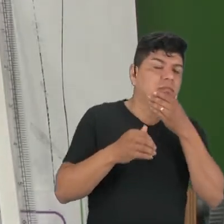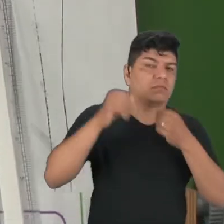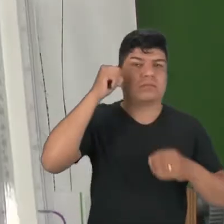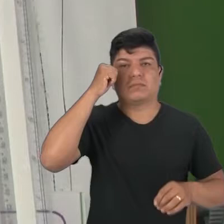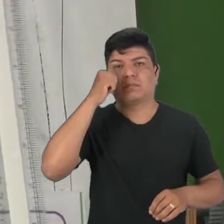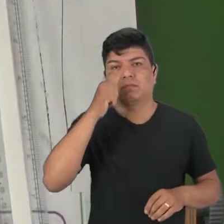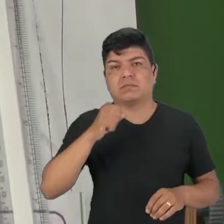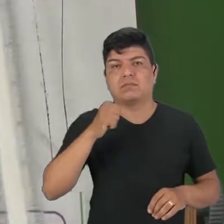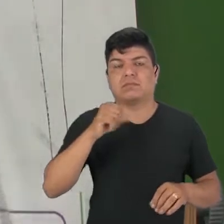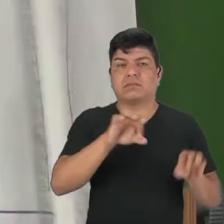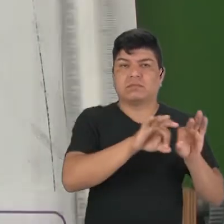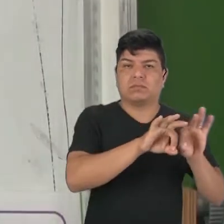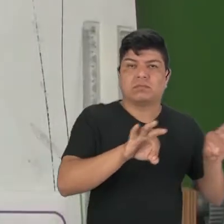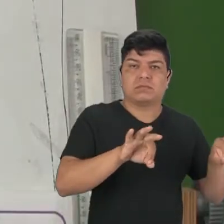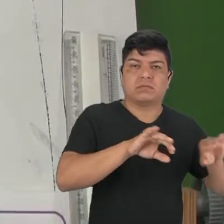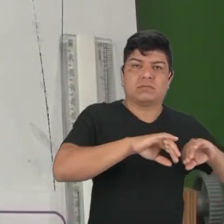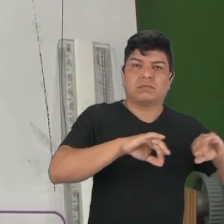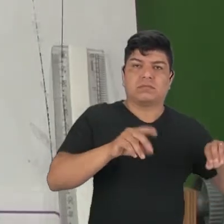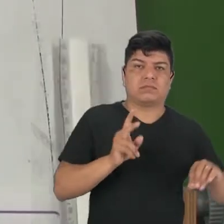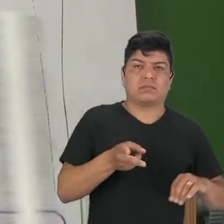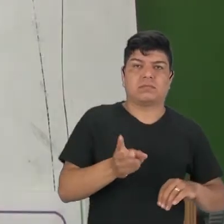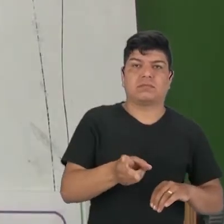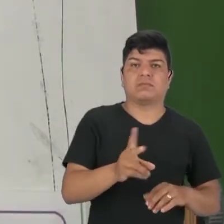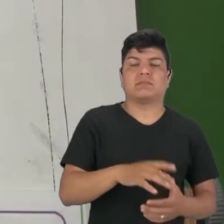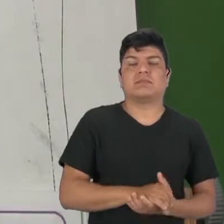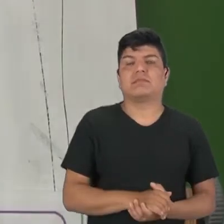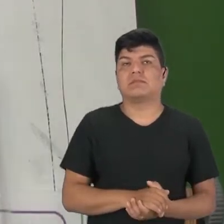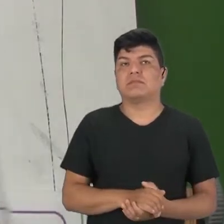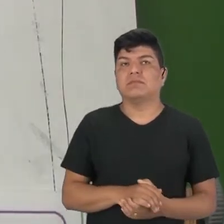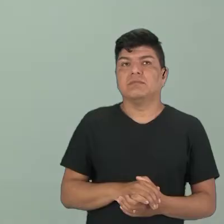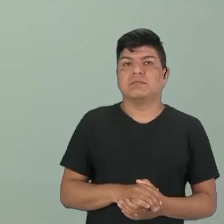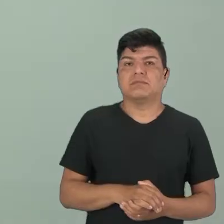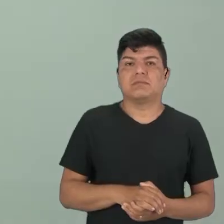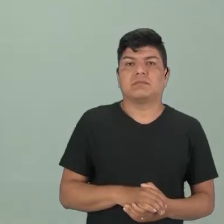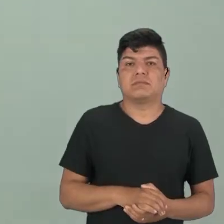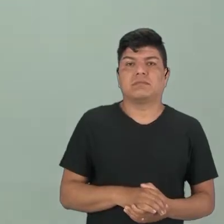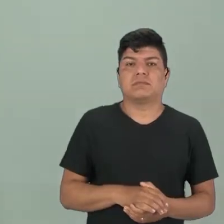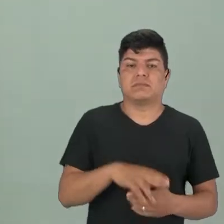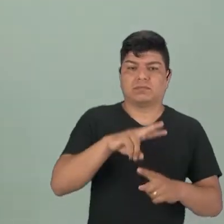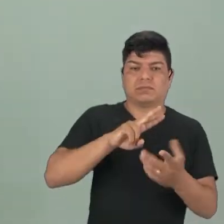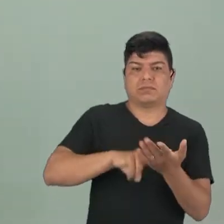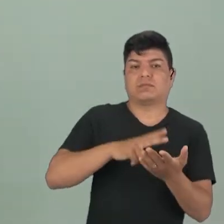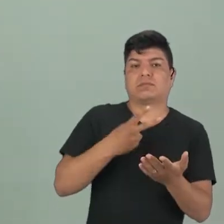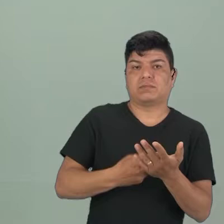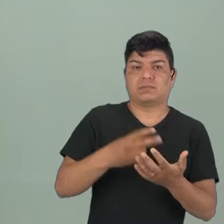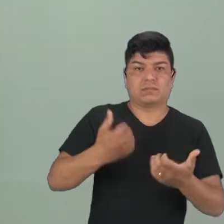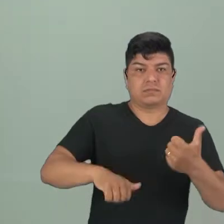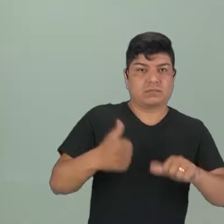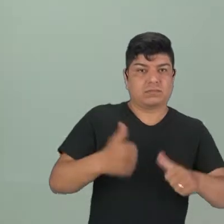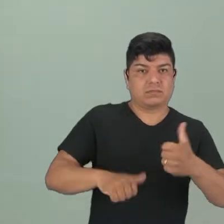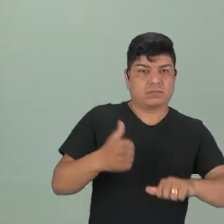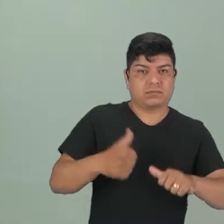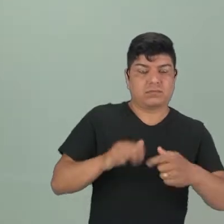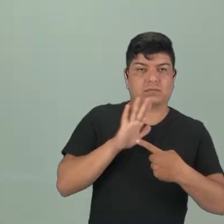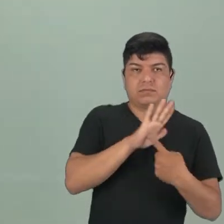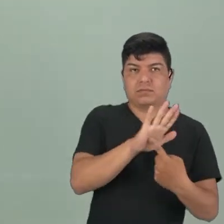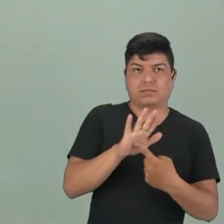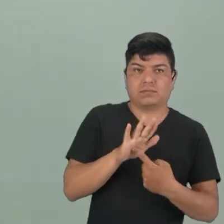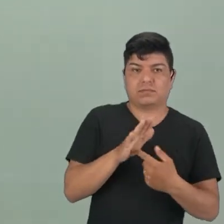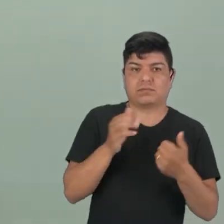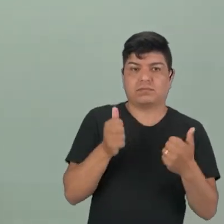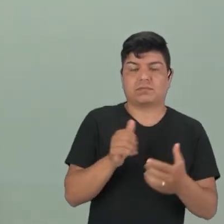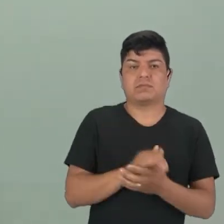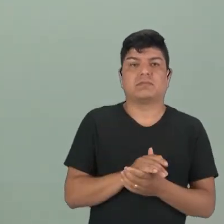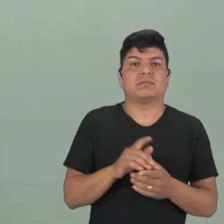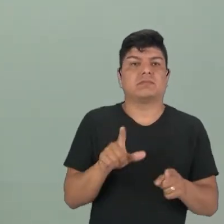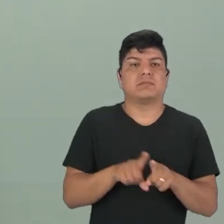menina, enroladinho de salsicha e assim por diante. E assim a gente faz a interpretação, a análise dos dados apresentados aí.